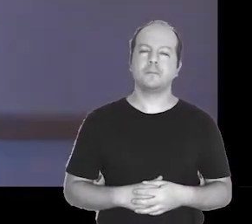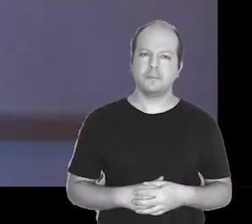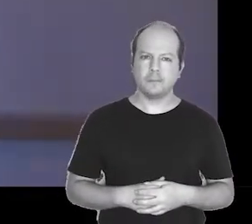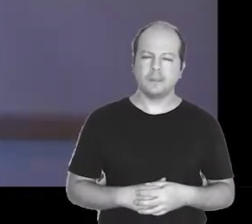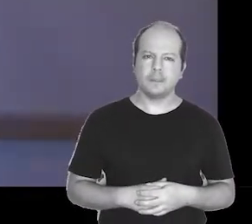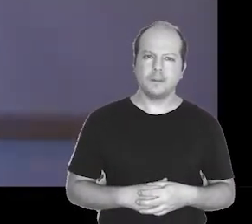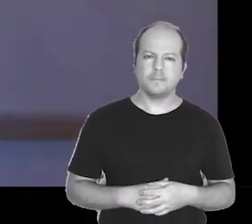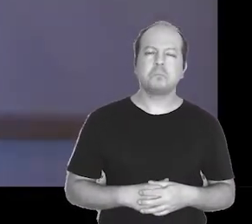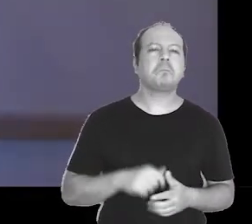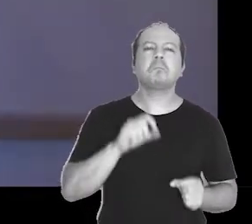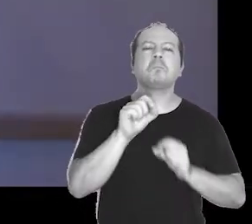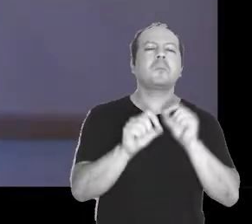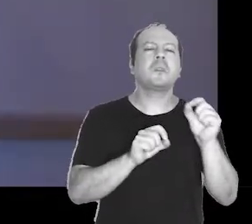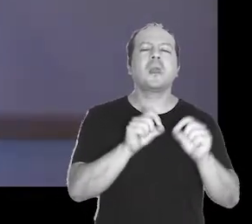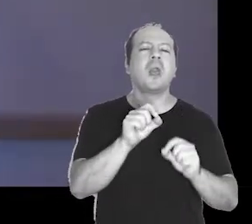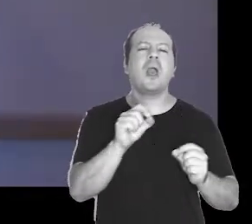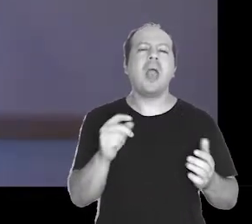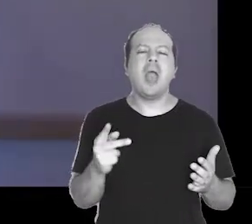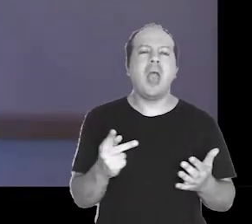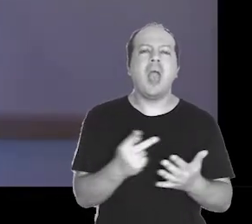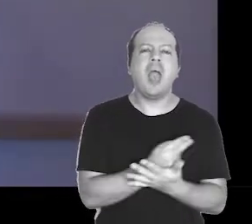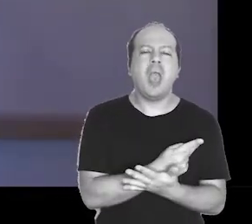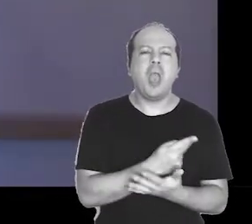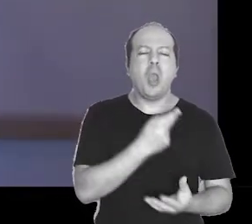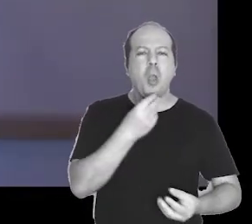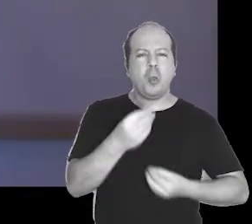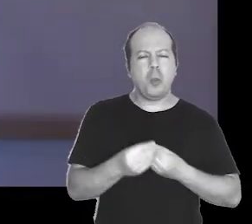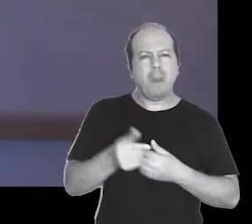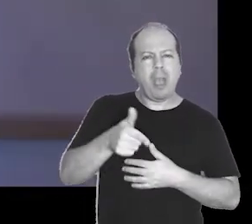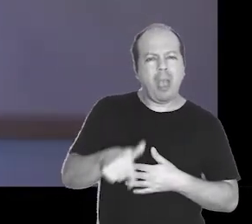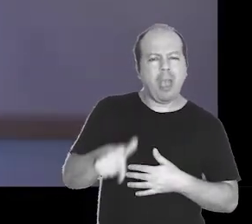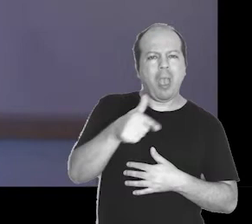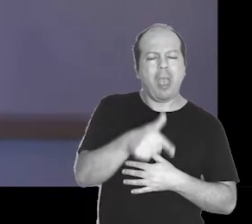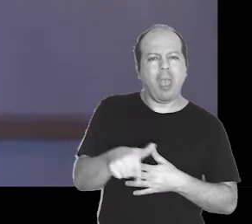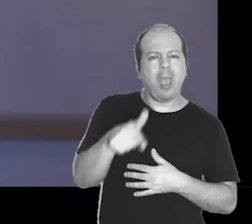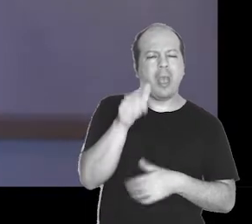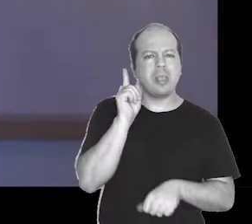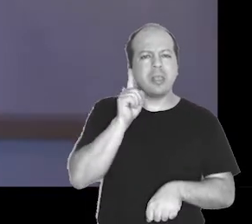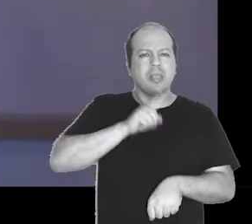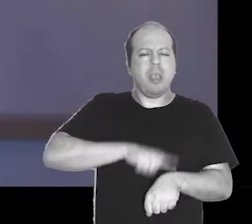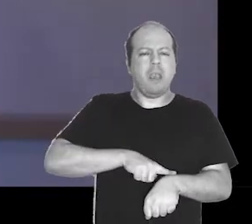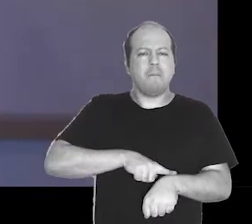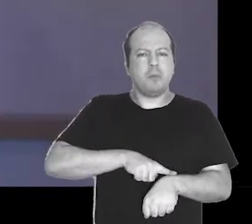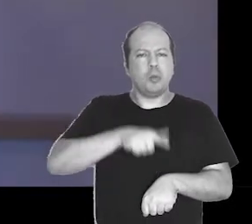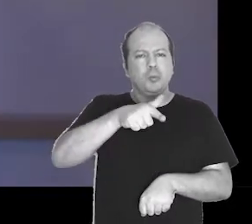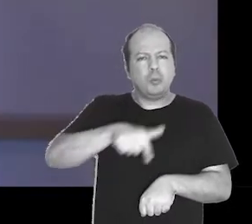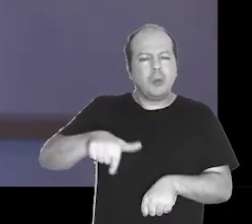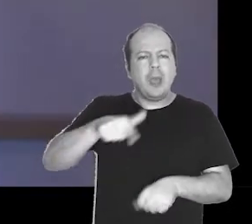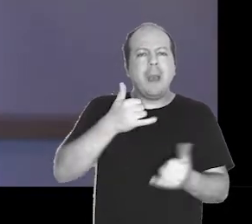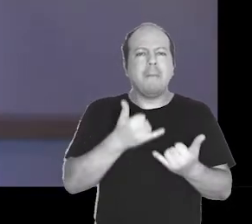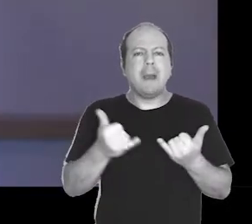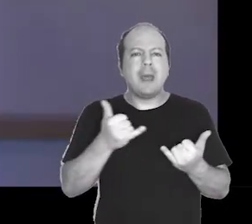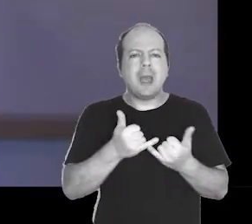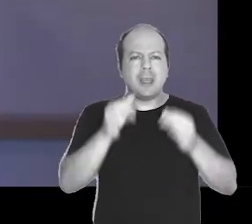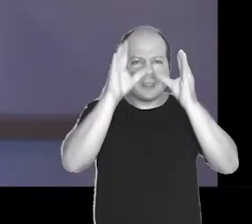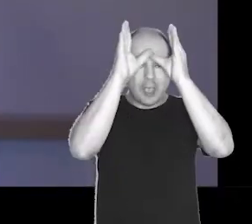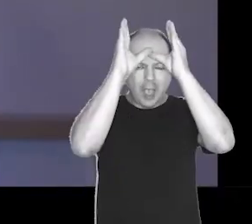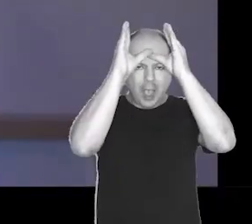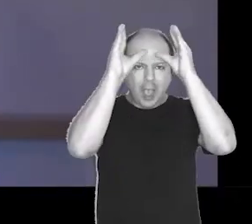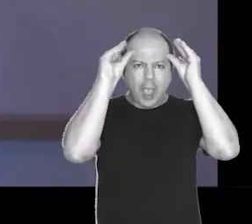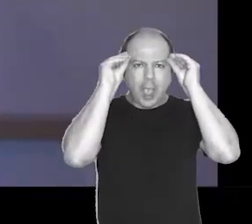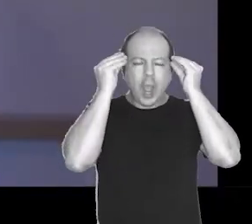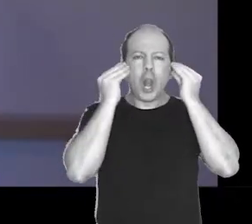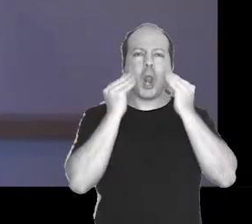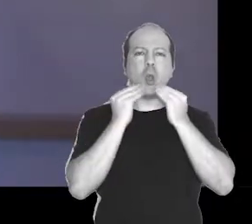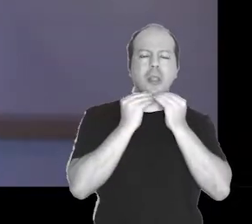O pequeno erro formal consiste em repetir a indicação do tempo, como se Leonardo tivesse